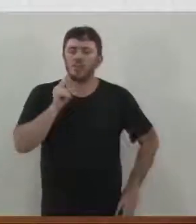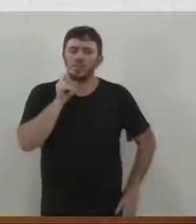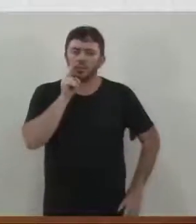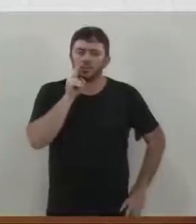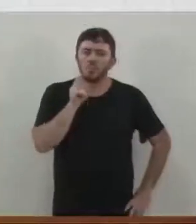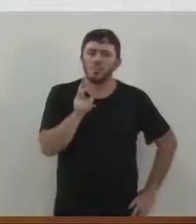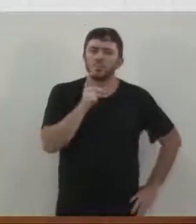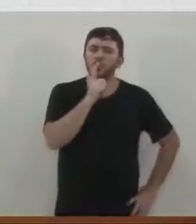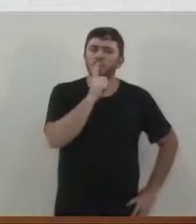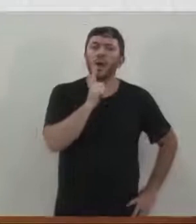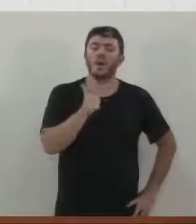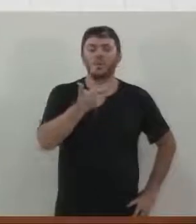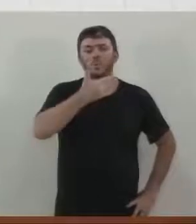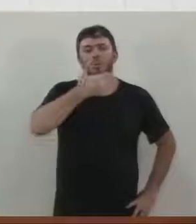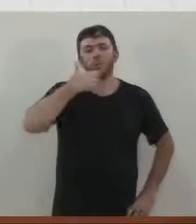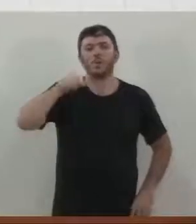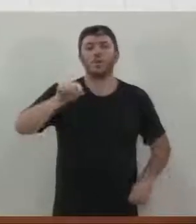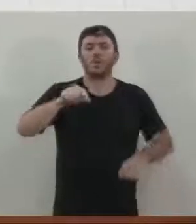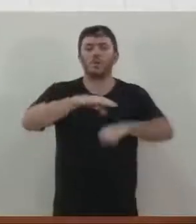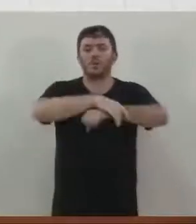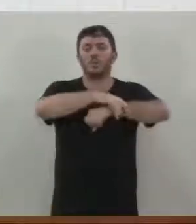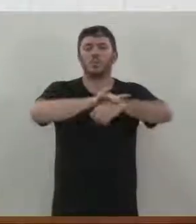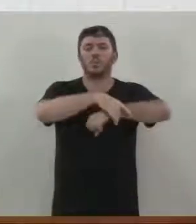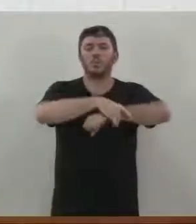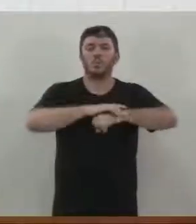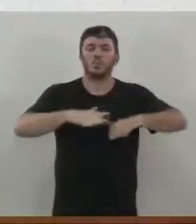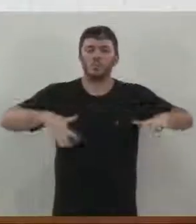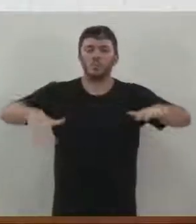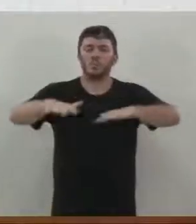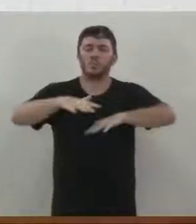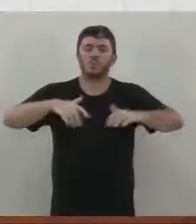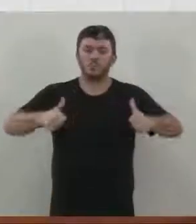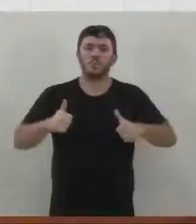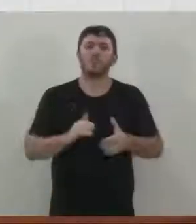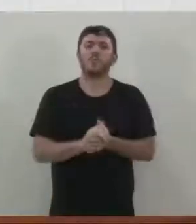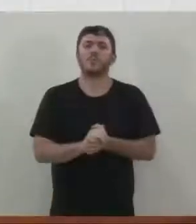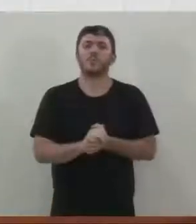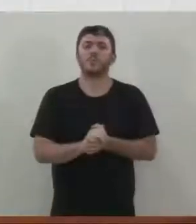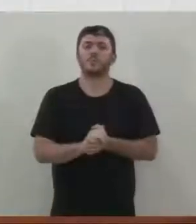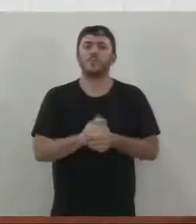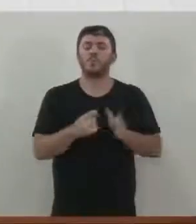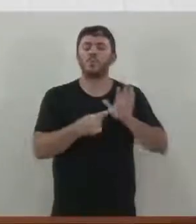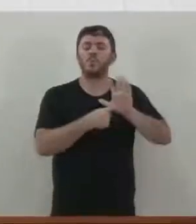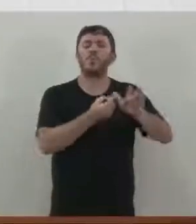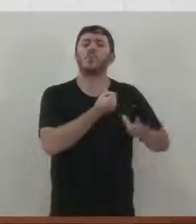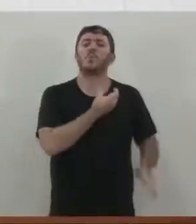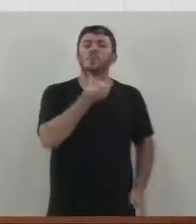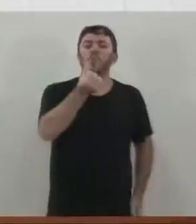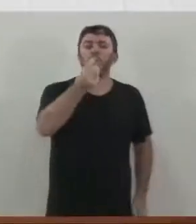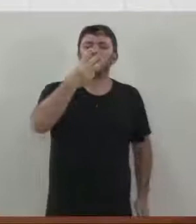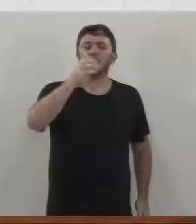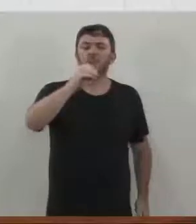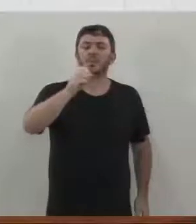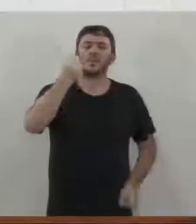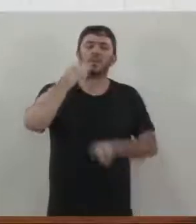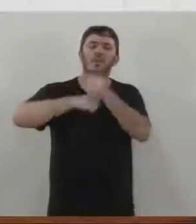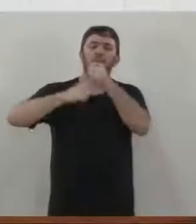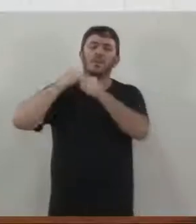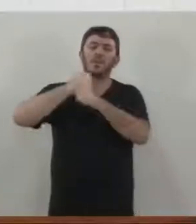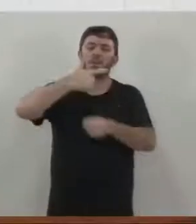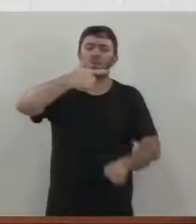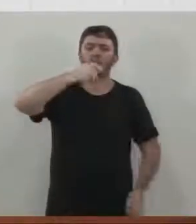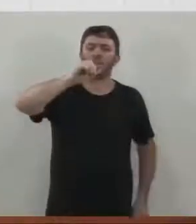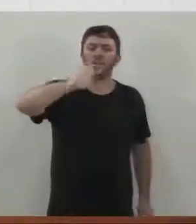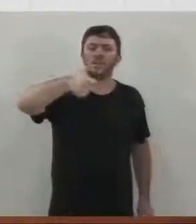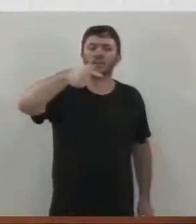bastante a questão da segurança ali naquela região. Também tem a indicação 630 de 2017, que é a iluminação da viela do Parque